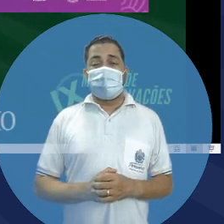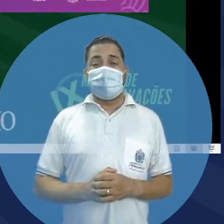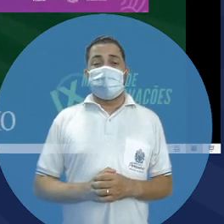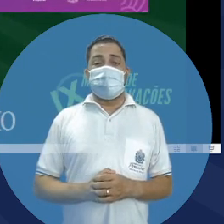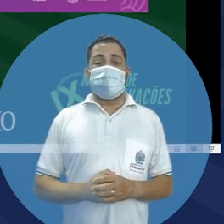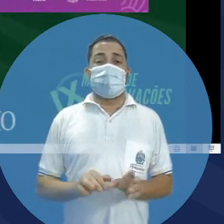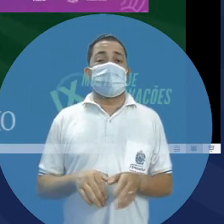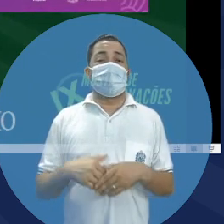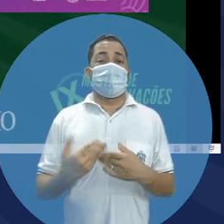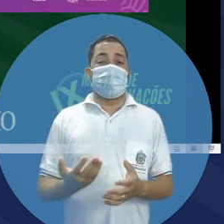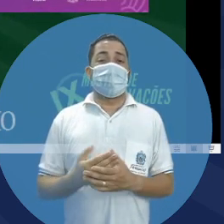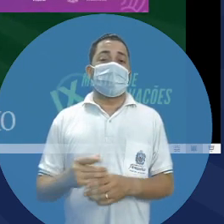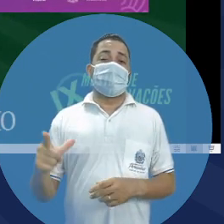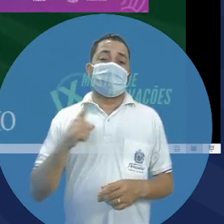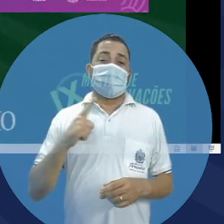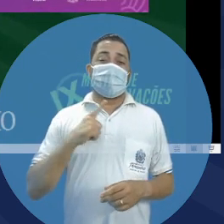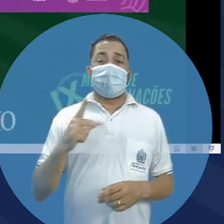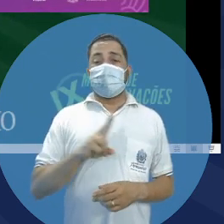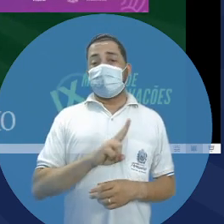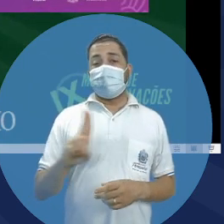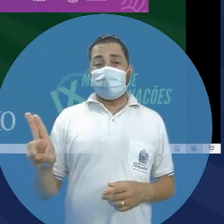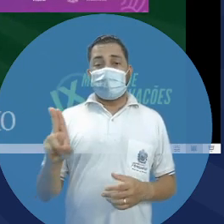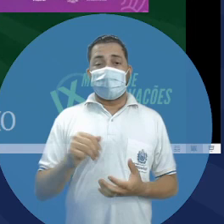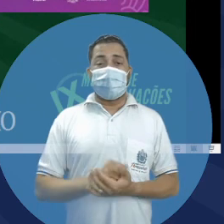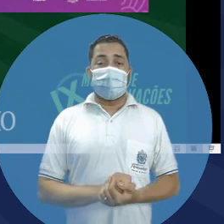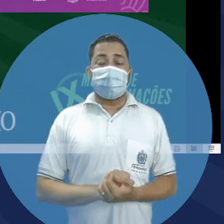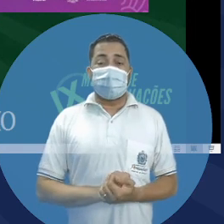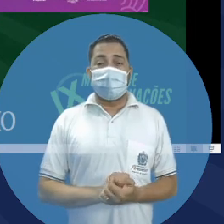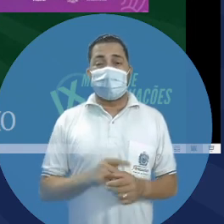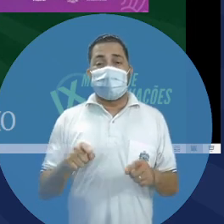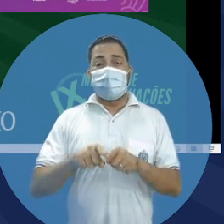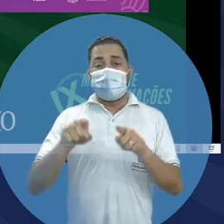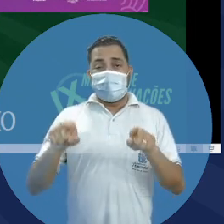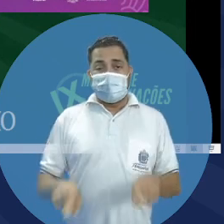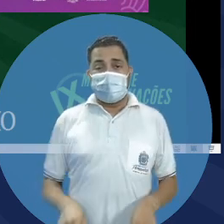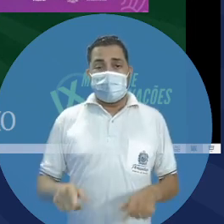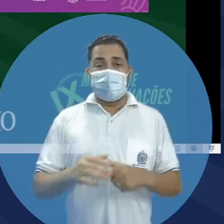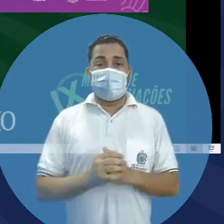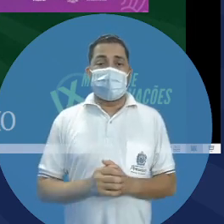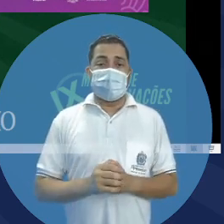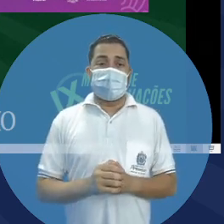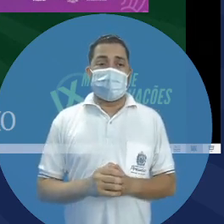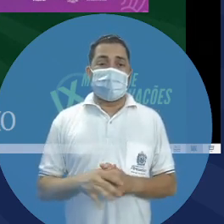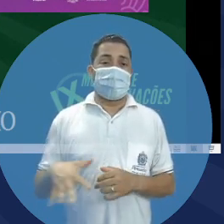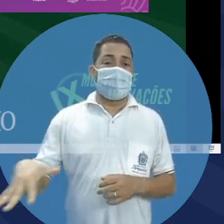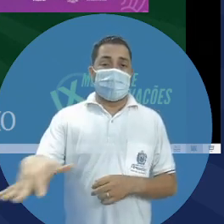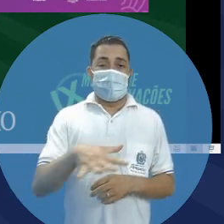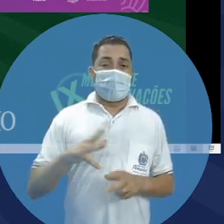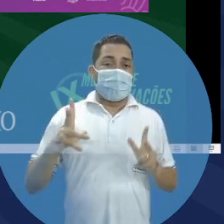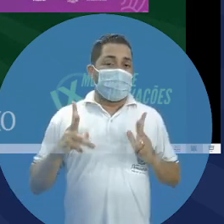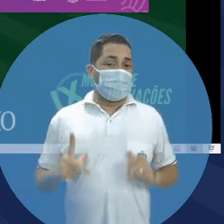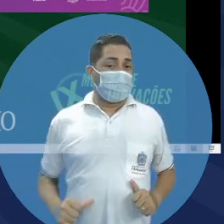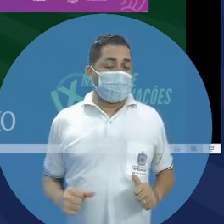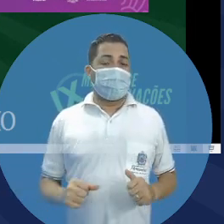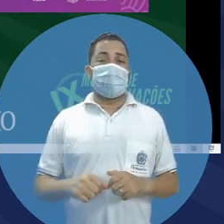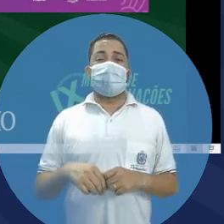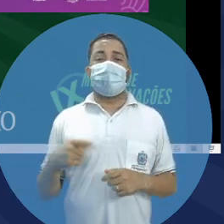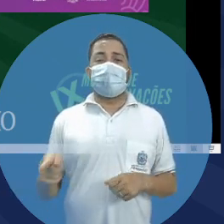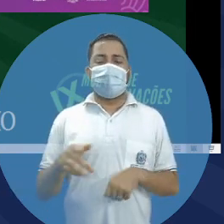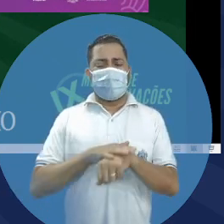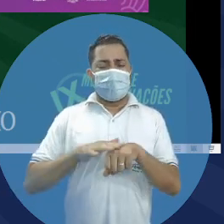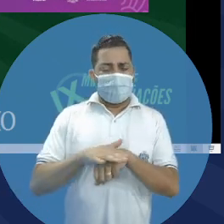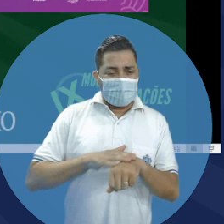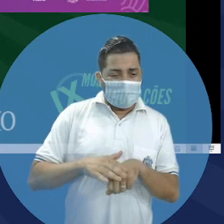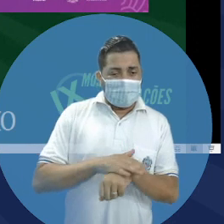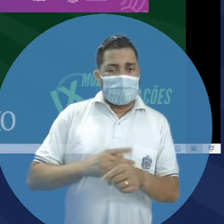Então, aí a gente tem o nome, esse projeto ele é da área de humanas, entretanto, ele conversa com as